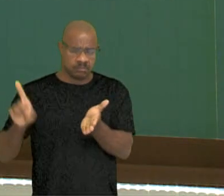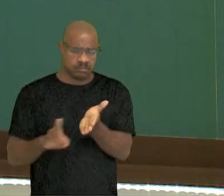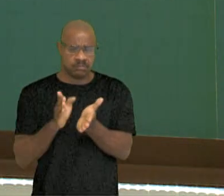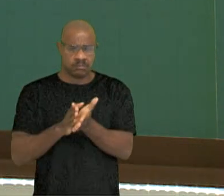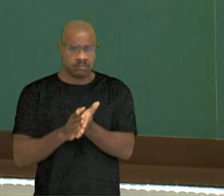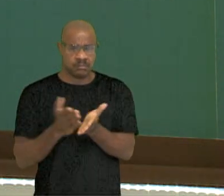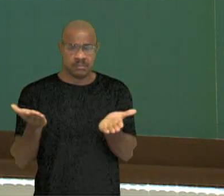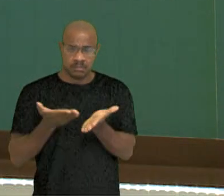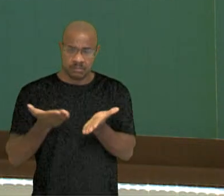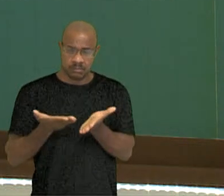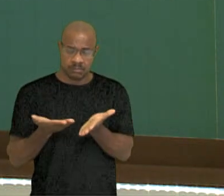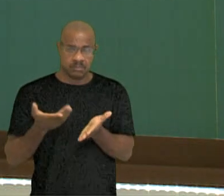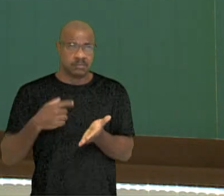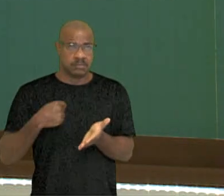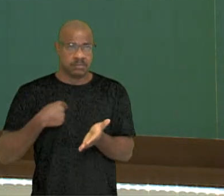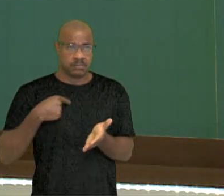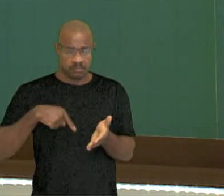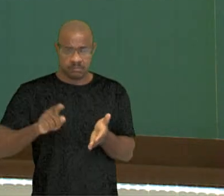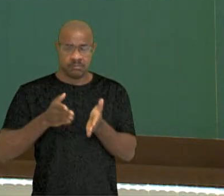ir à derradeira.